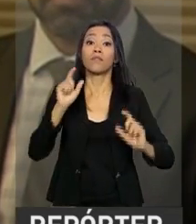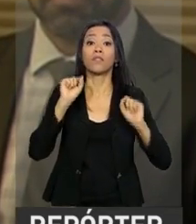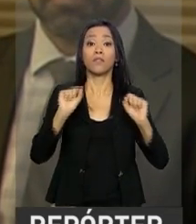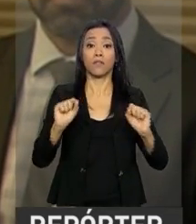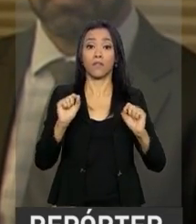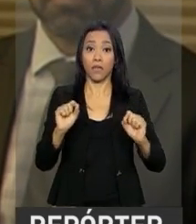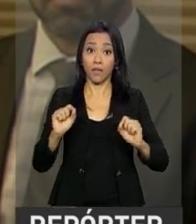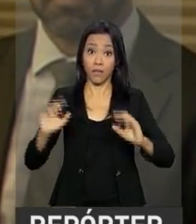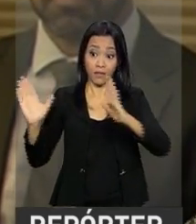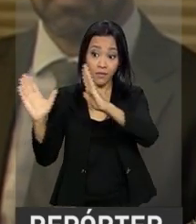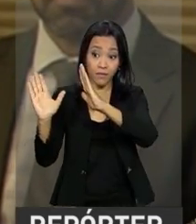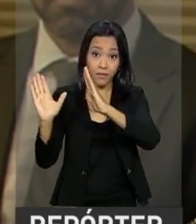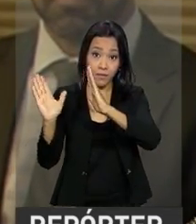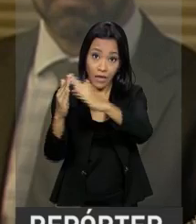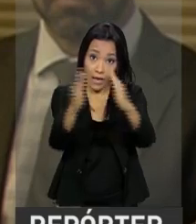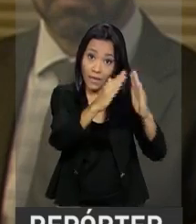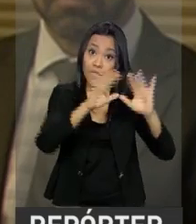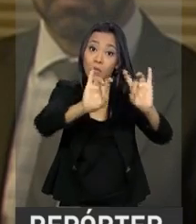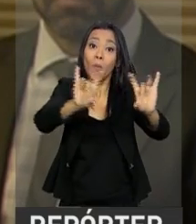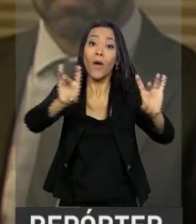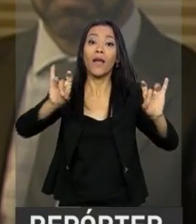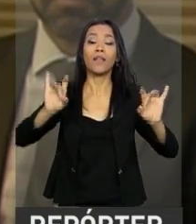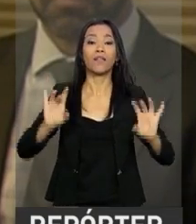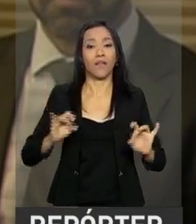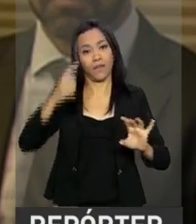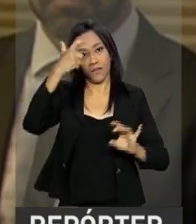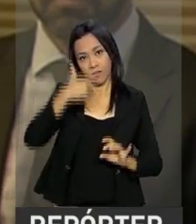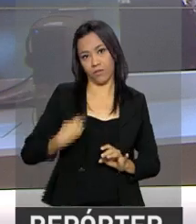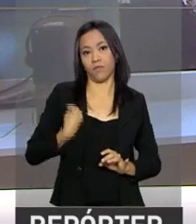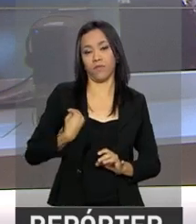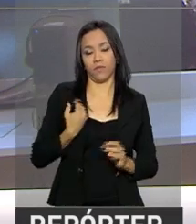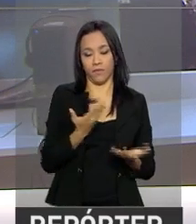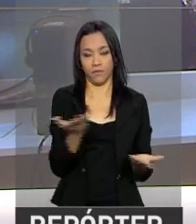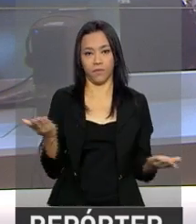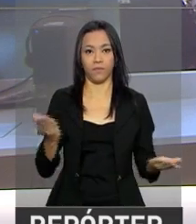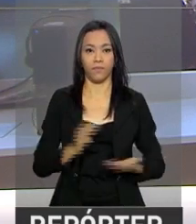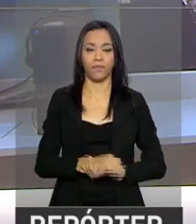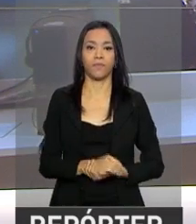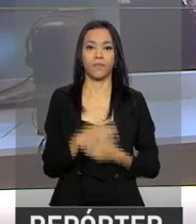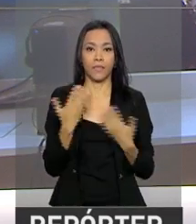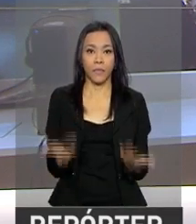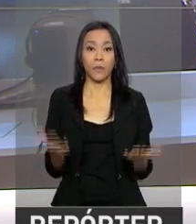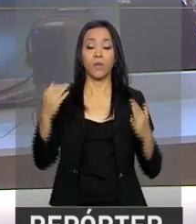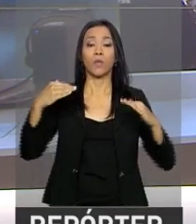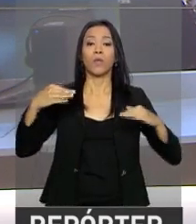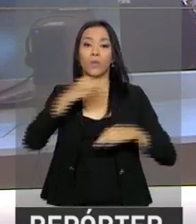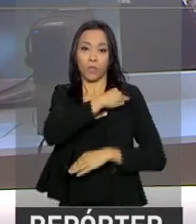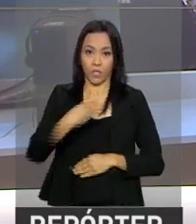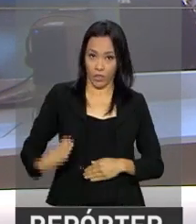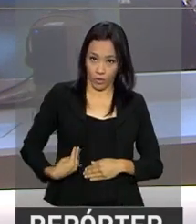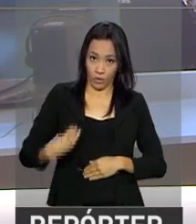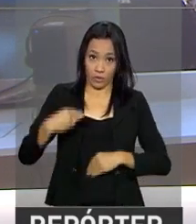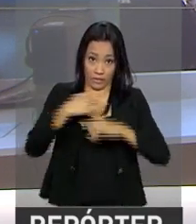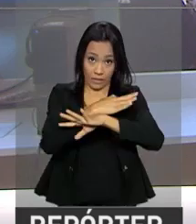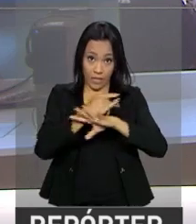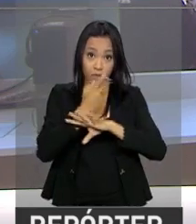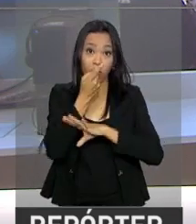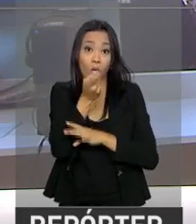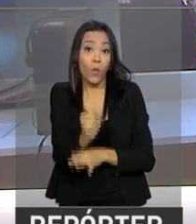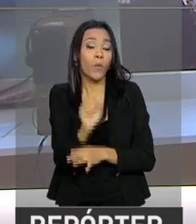do défice de qualidade habitacional o ministro das cidades também afirmou que o governo